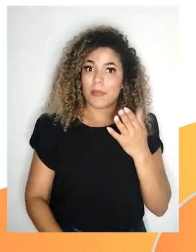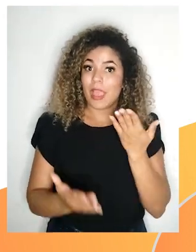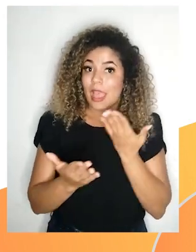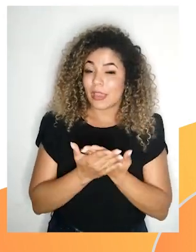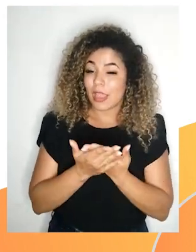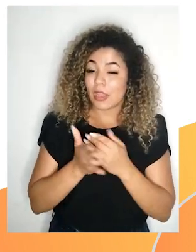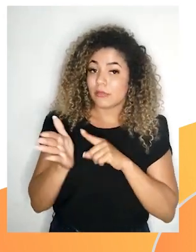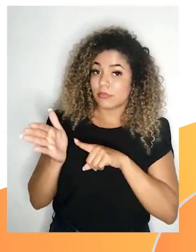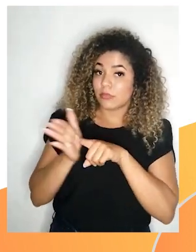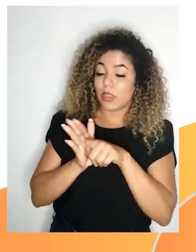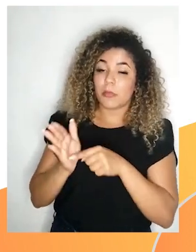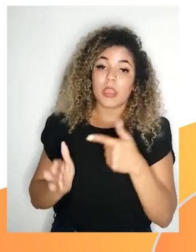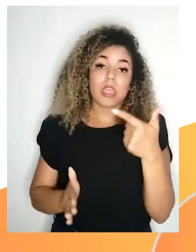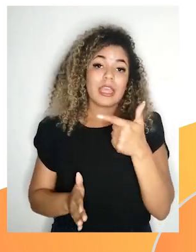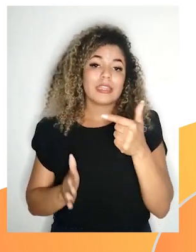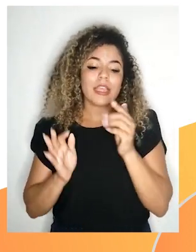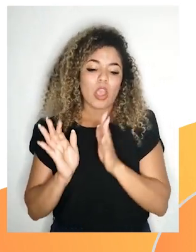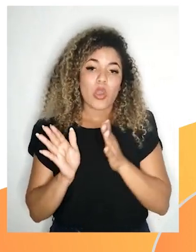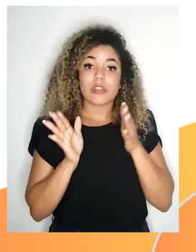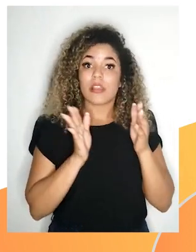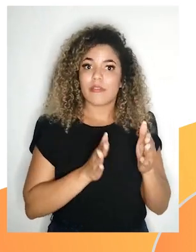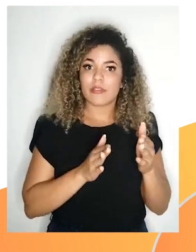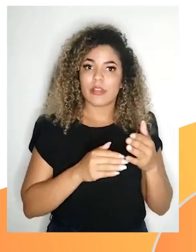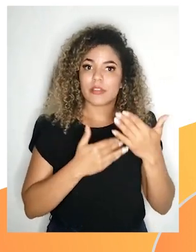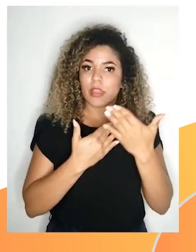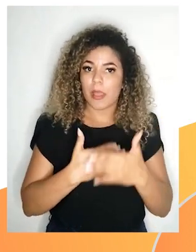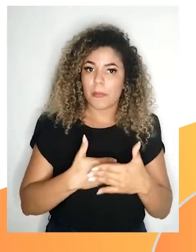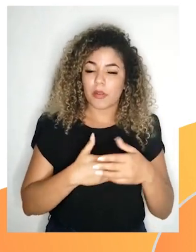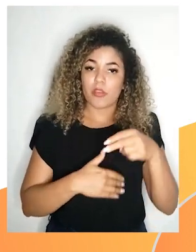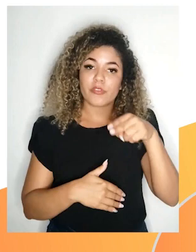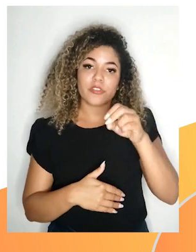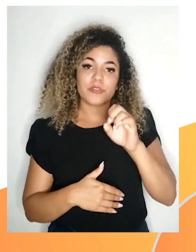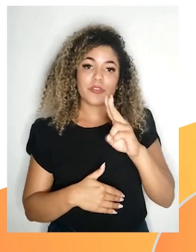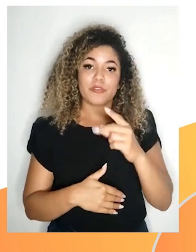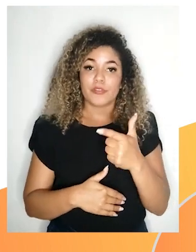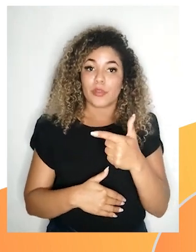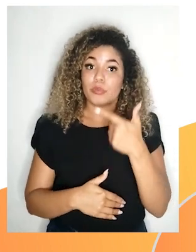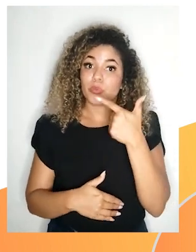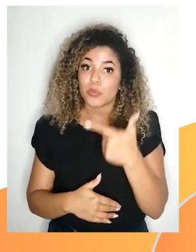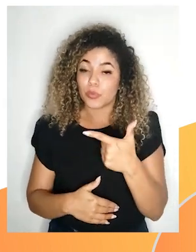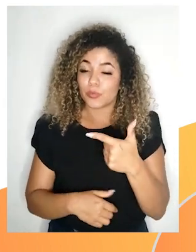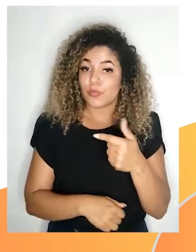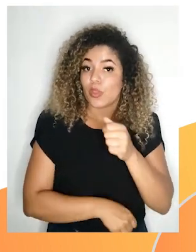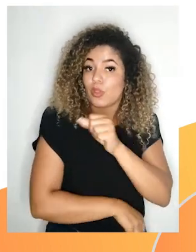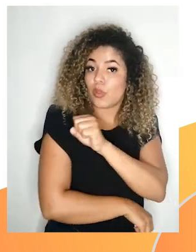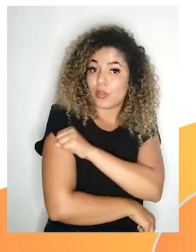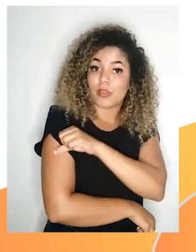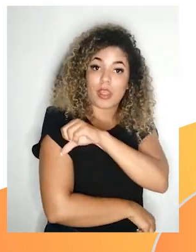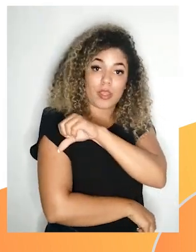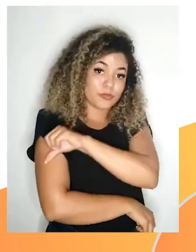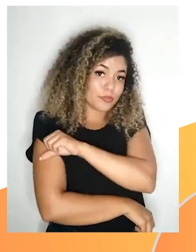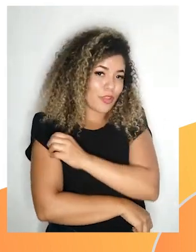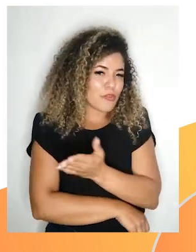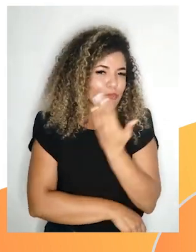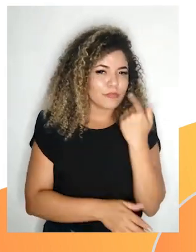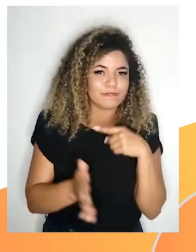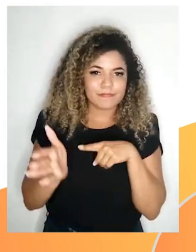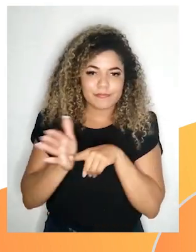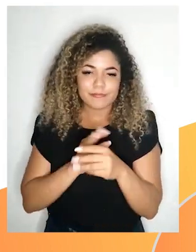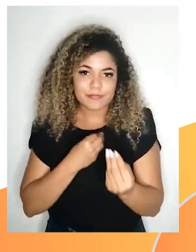questão da segunda fase da prova nível 2 referente ao oitavo e nono ano. Então vamos ver aqui essa questão, como que ela